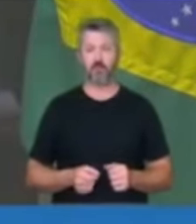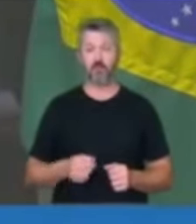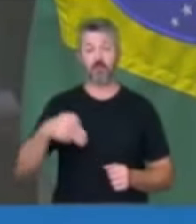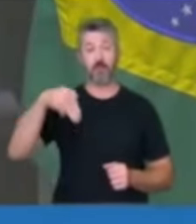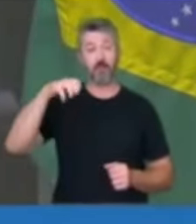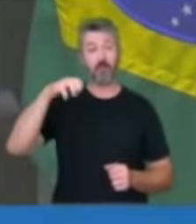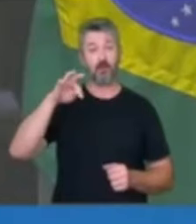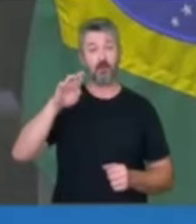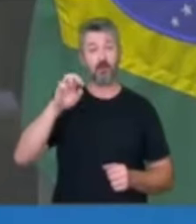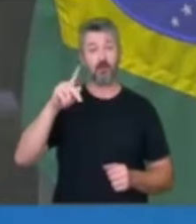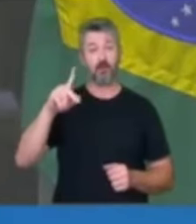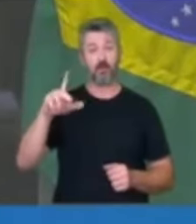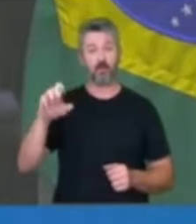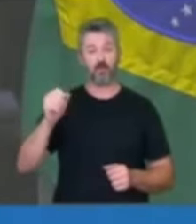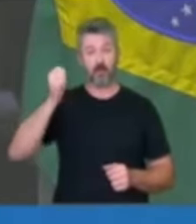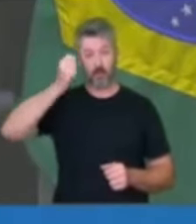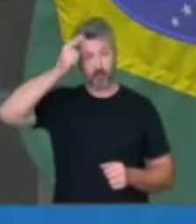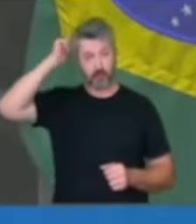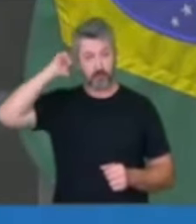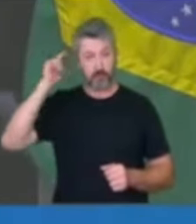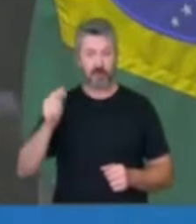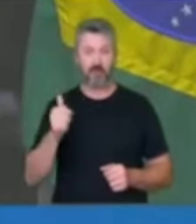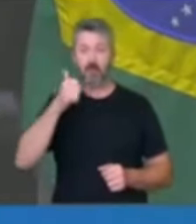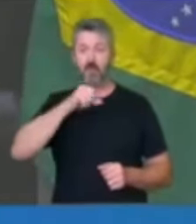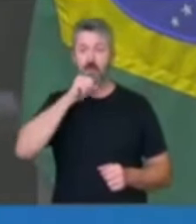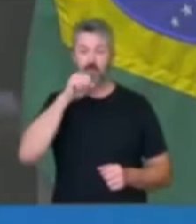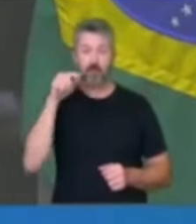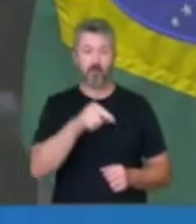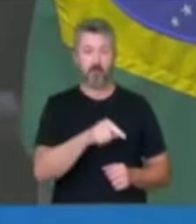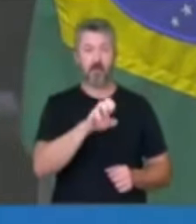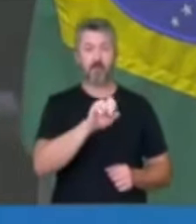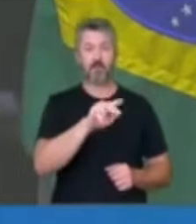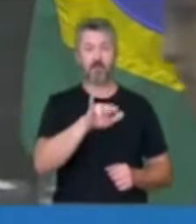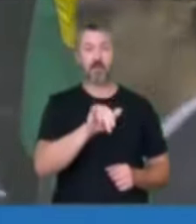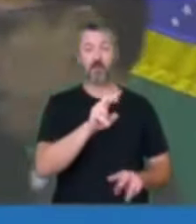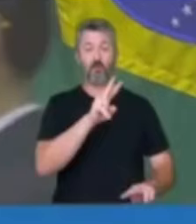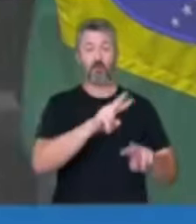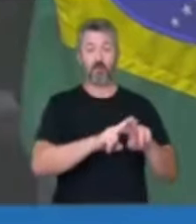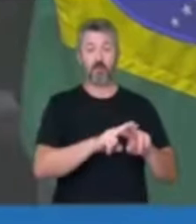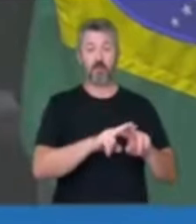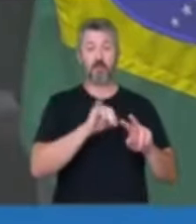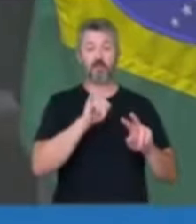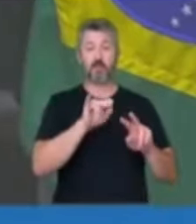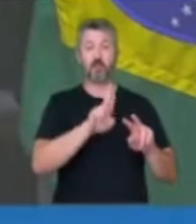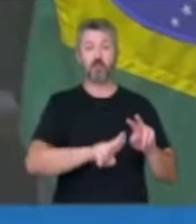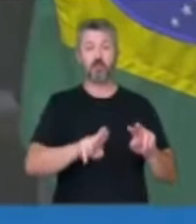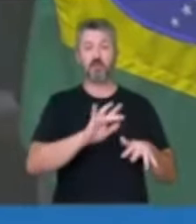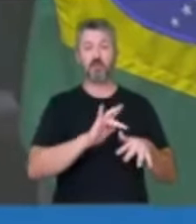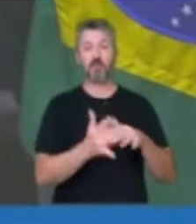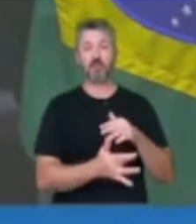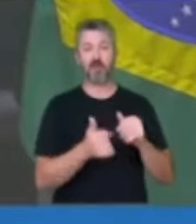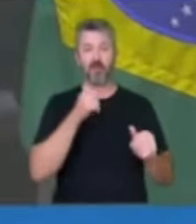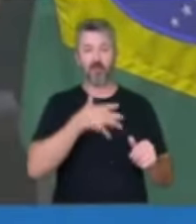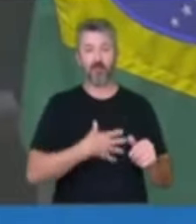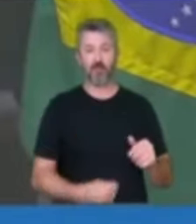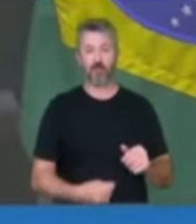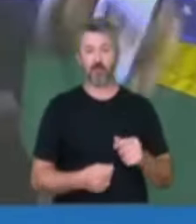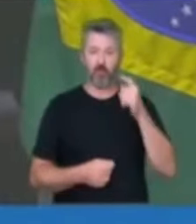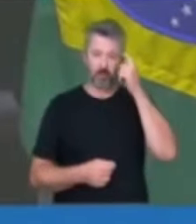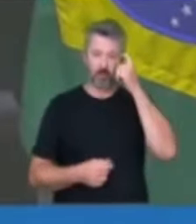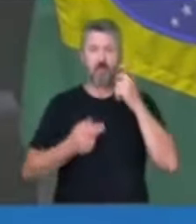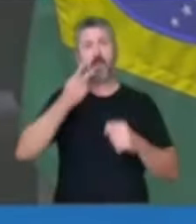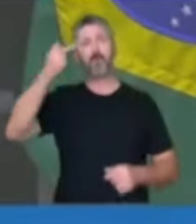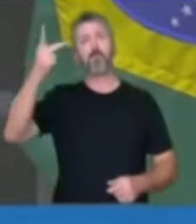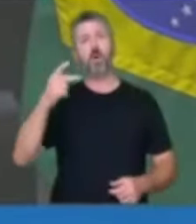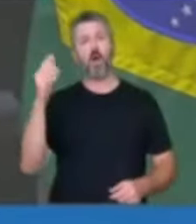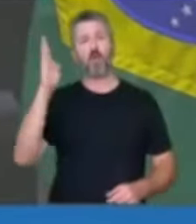Metrópolis Morais mãe de Mari será presa se a filha utilizar a rede social que de país